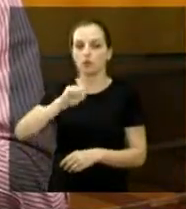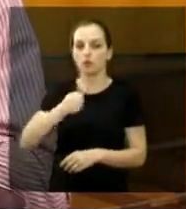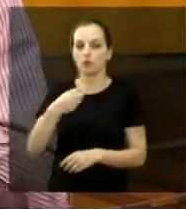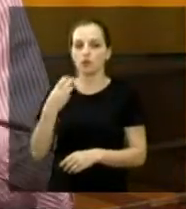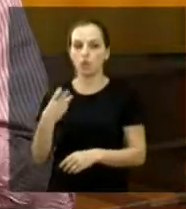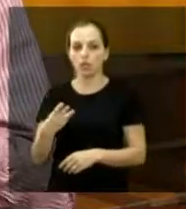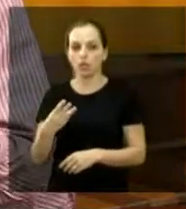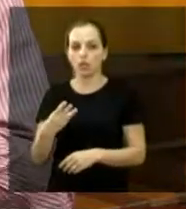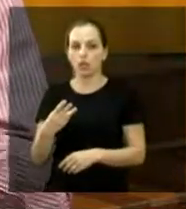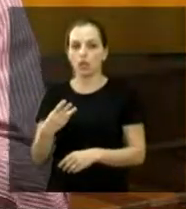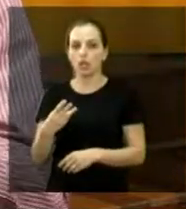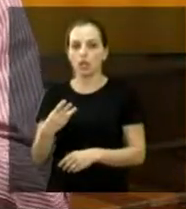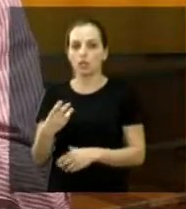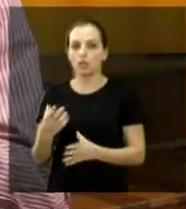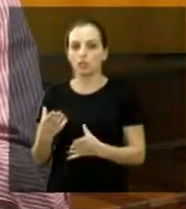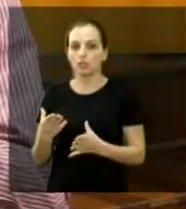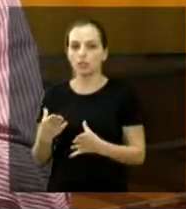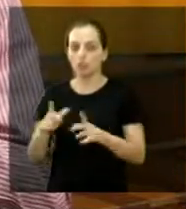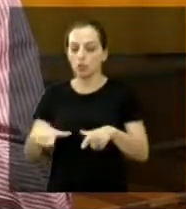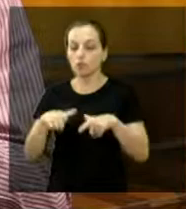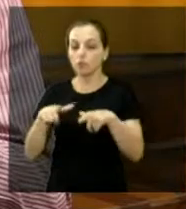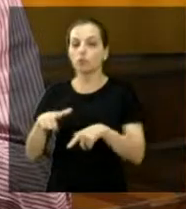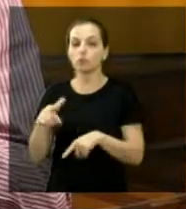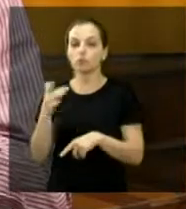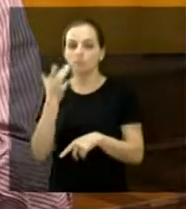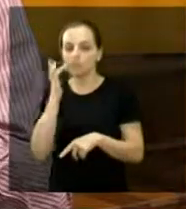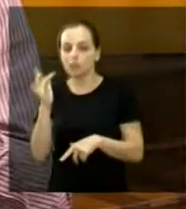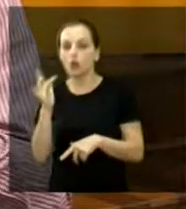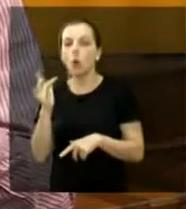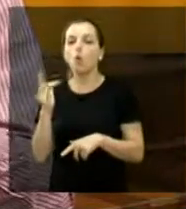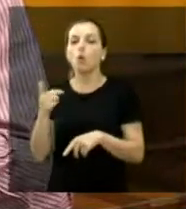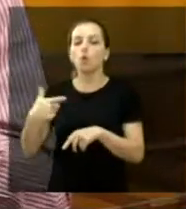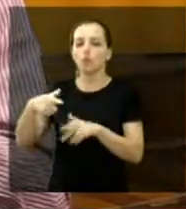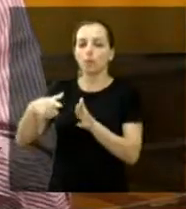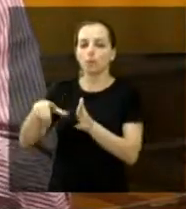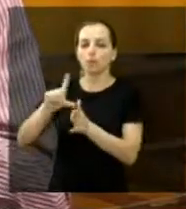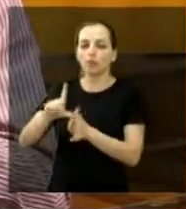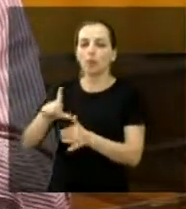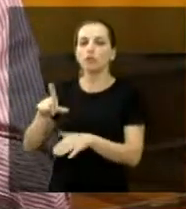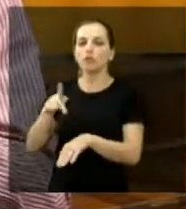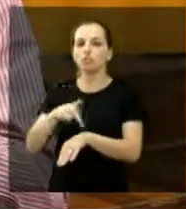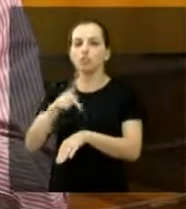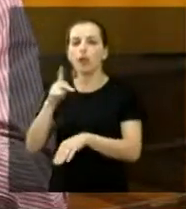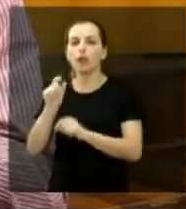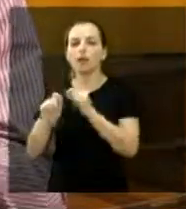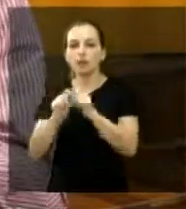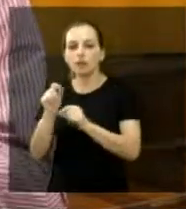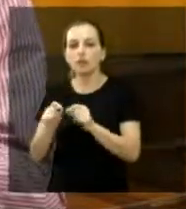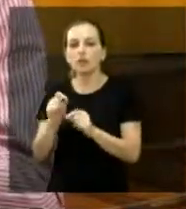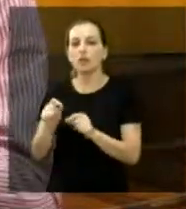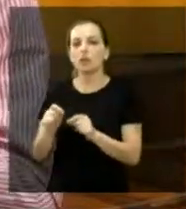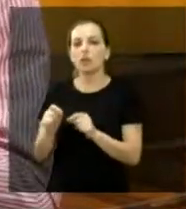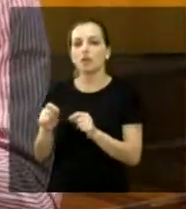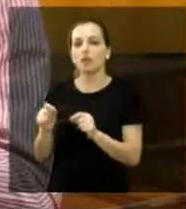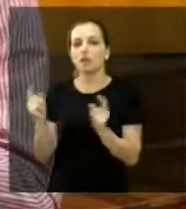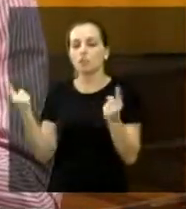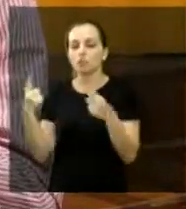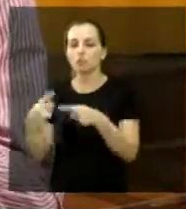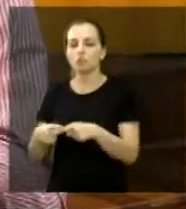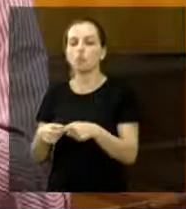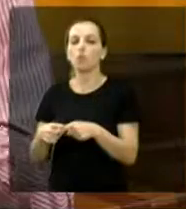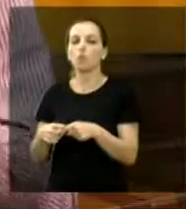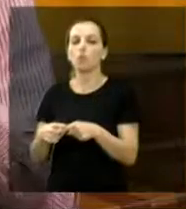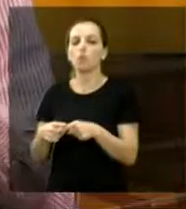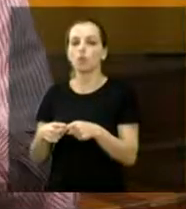Taça de Ouro, antes já havia sido na Taça de Prata, 85 a Ferroviária fez a semifinal do Campeonato Paulista,